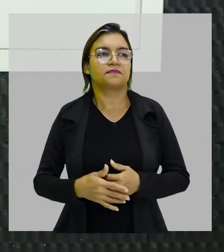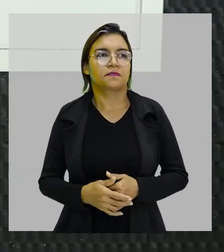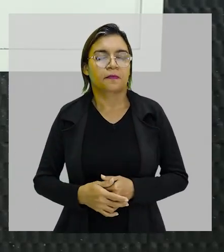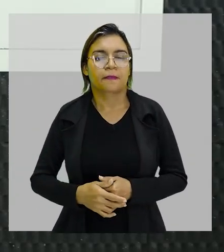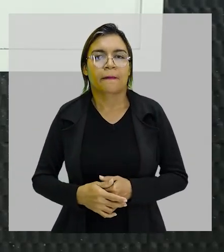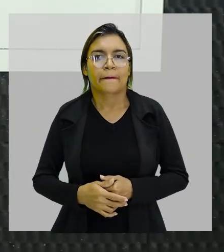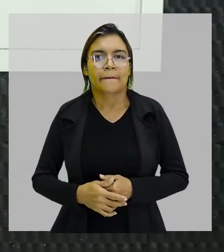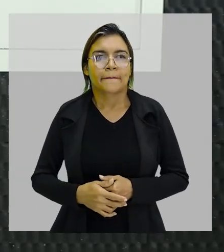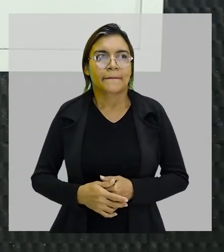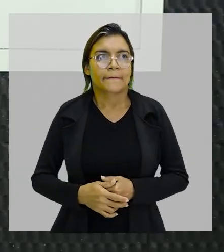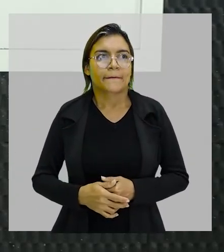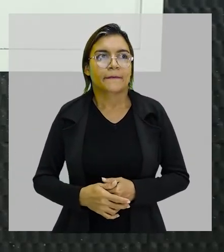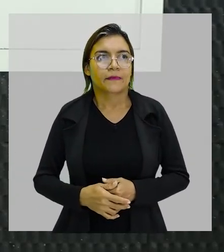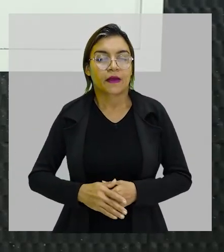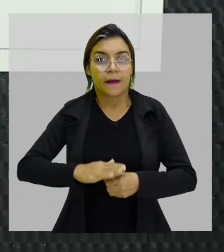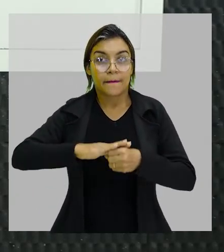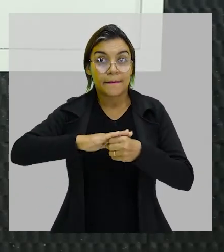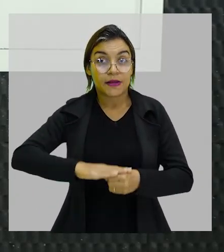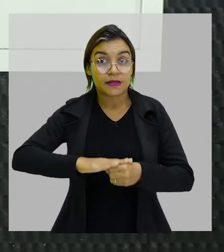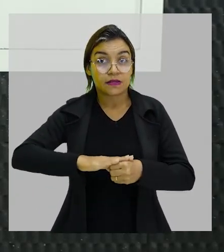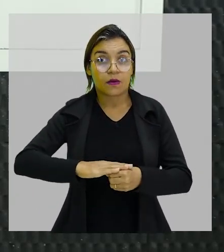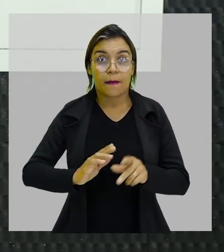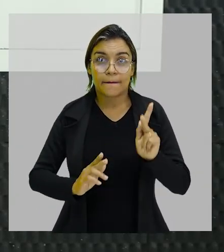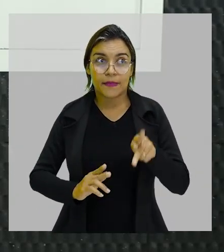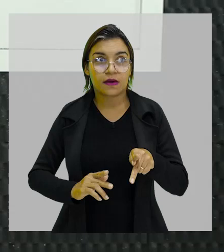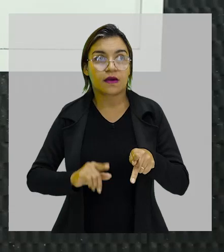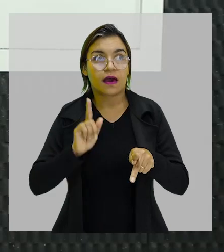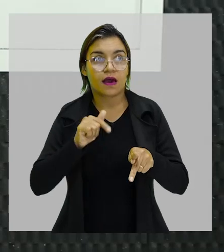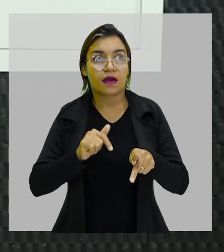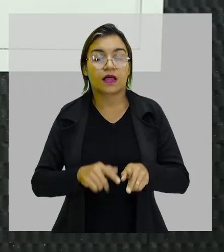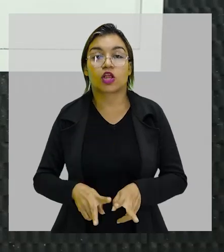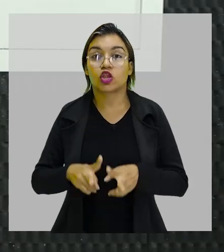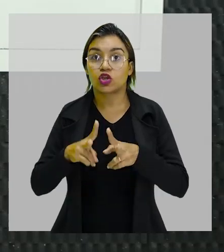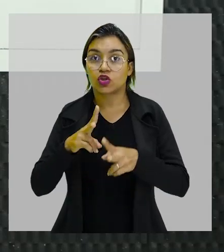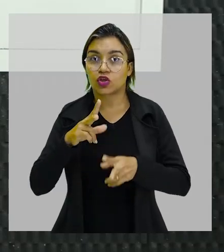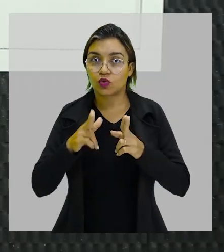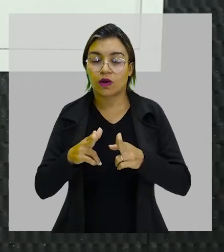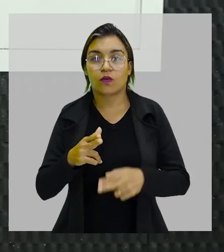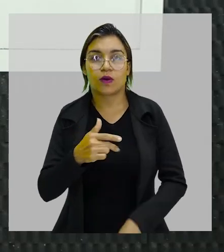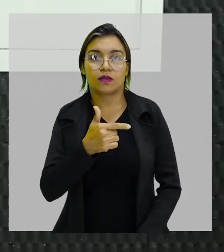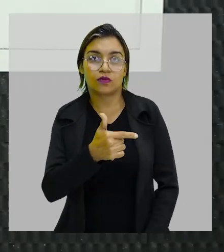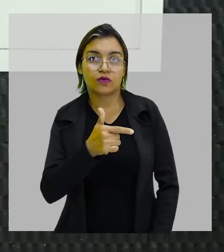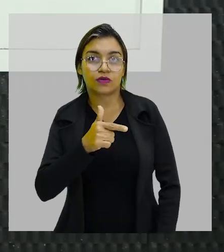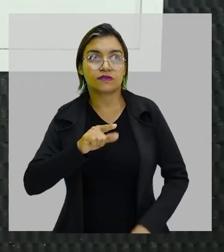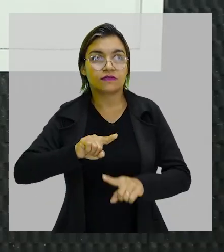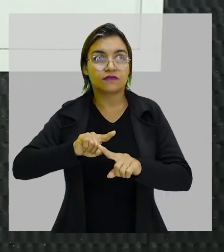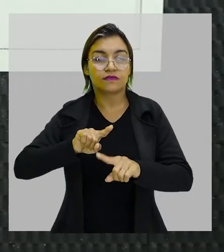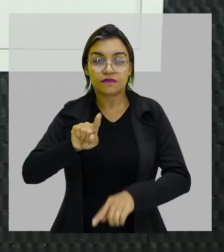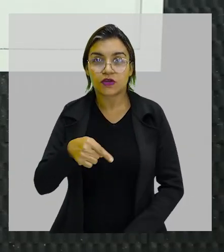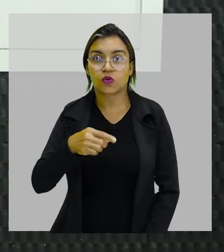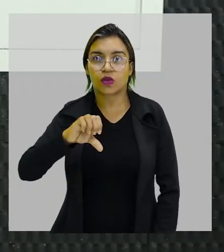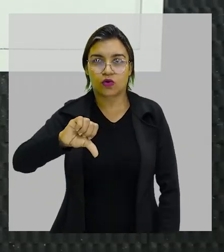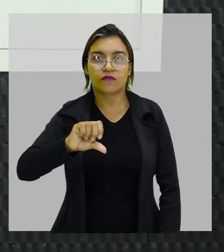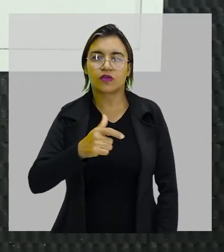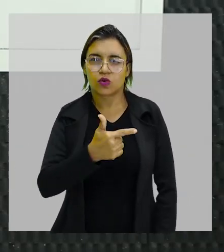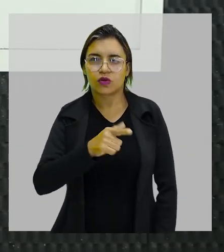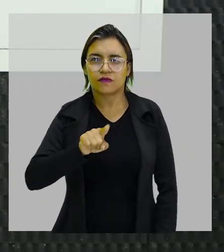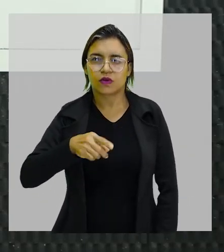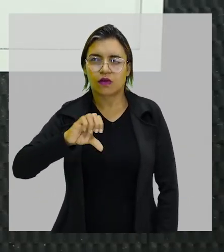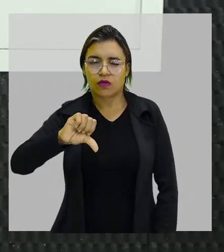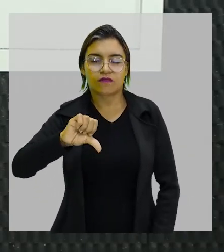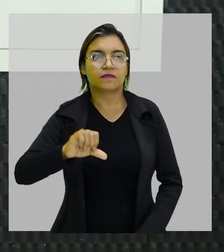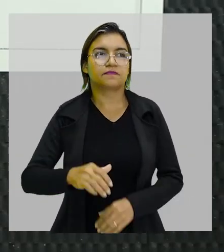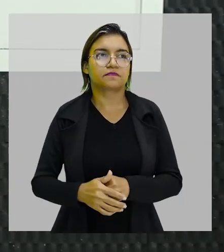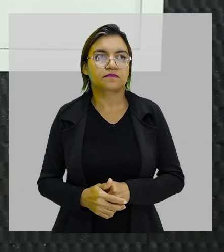é 2,9, o volume é 41, vai ser igual a N,